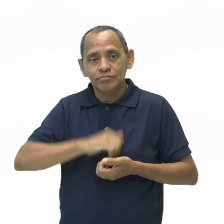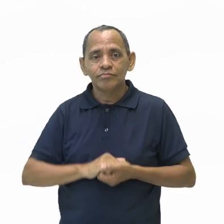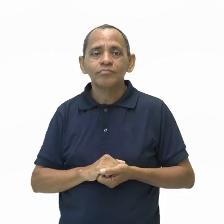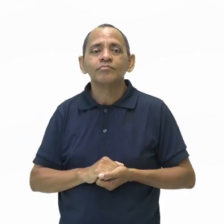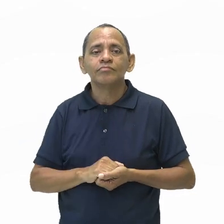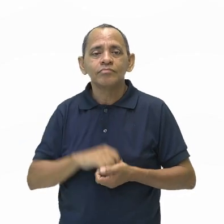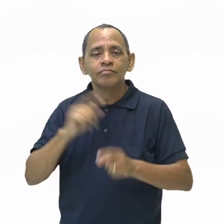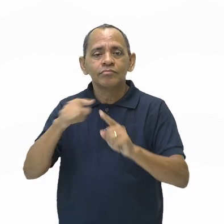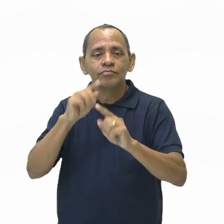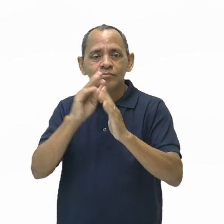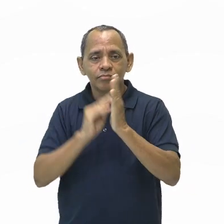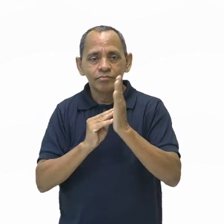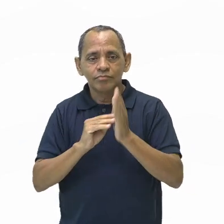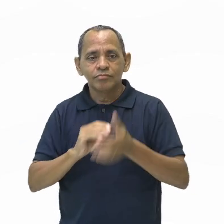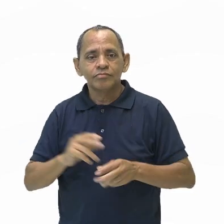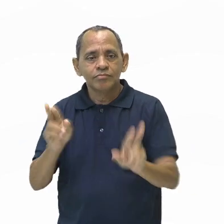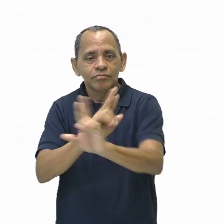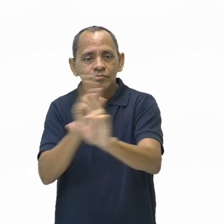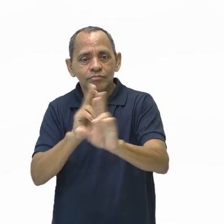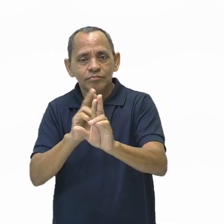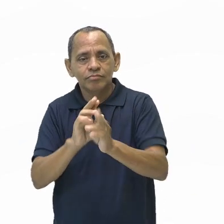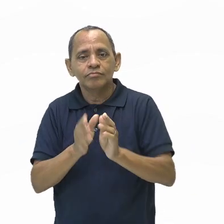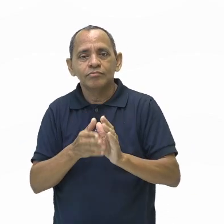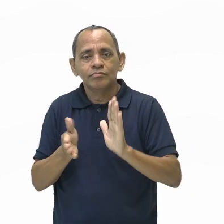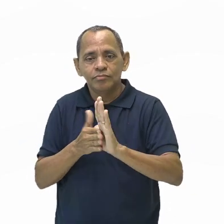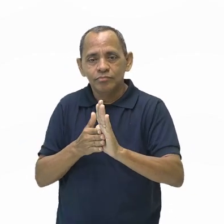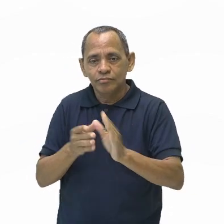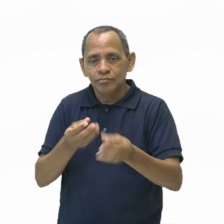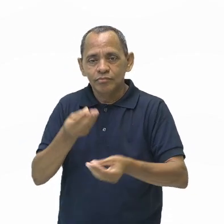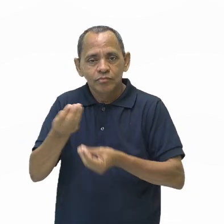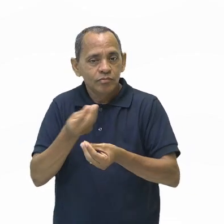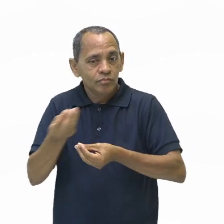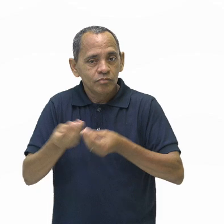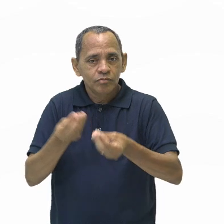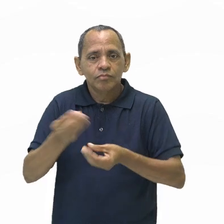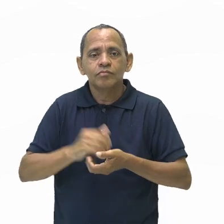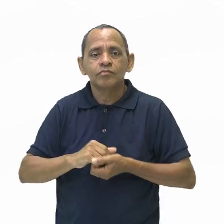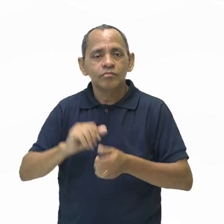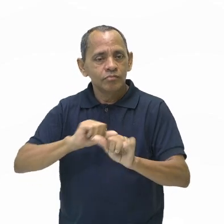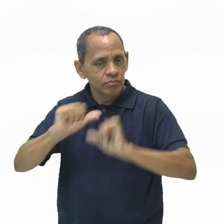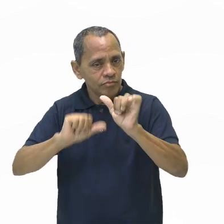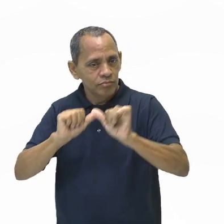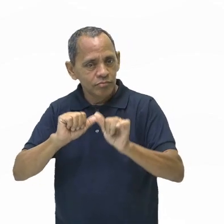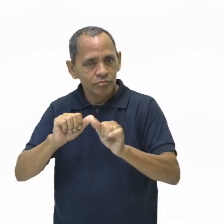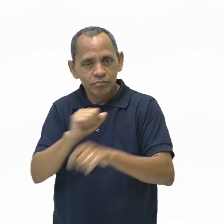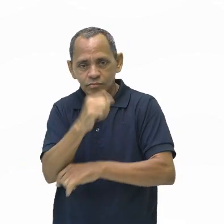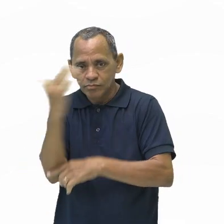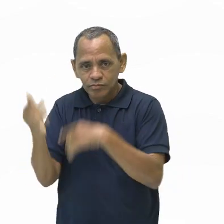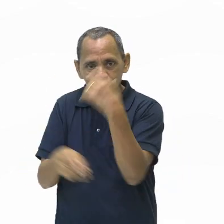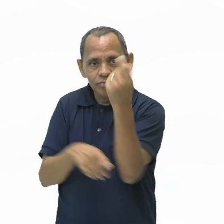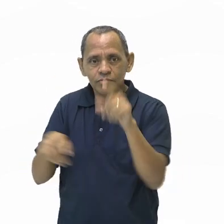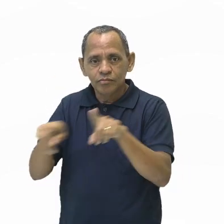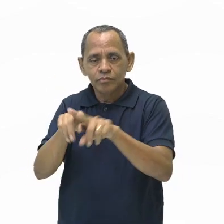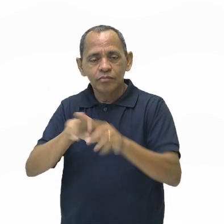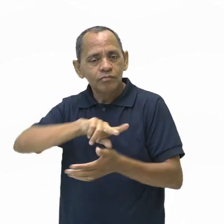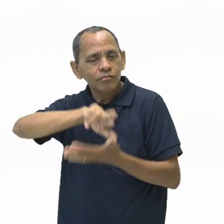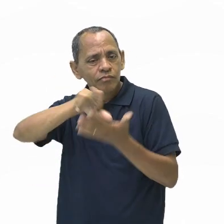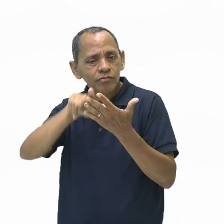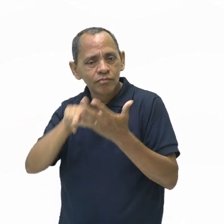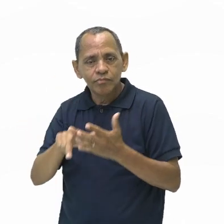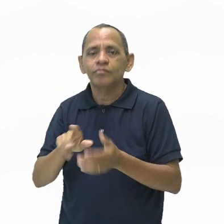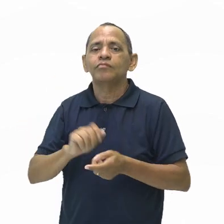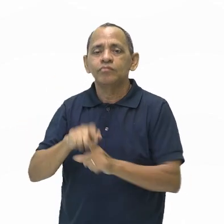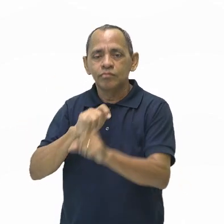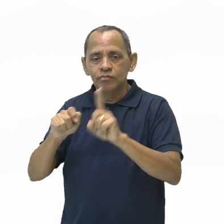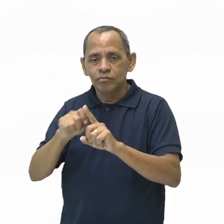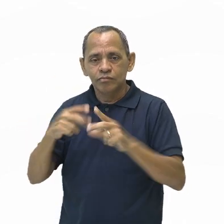conhecimento, relações de apropriação e transformação da natureza pelas diferentes sociedades humanas ao